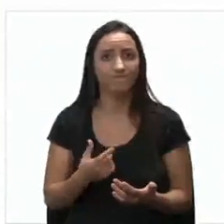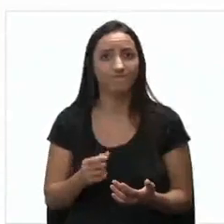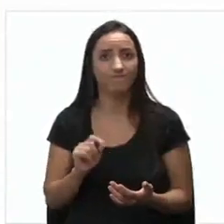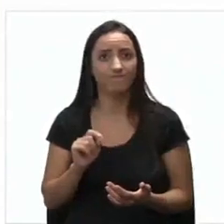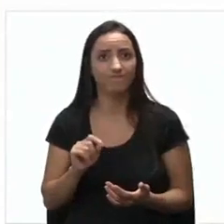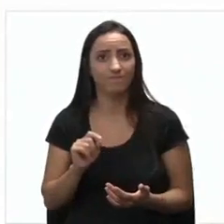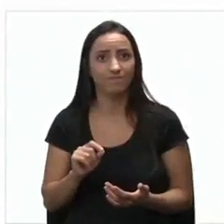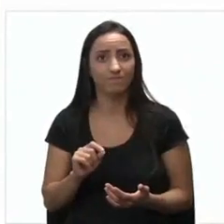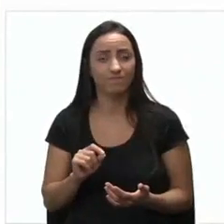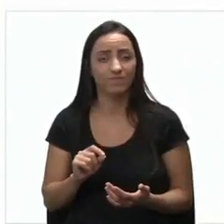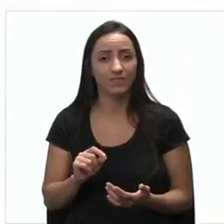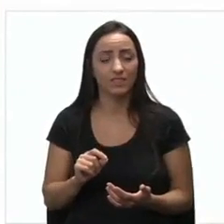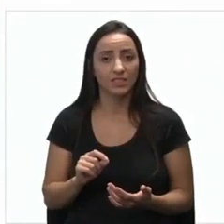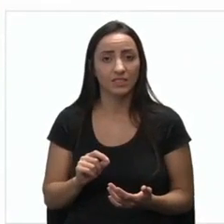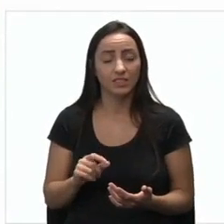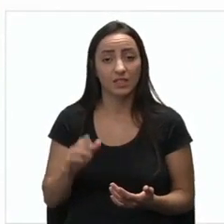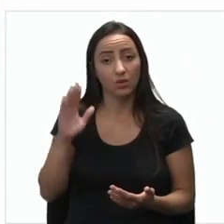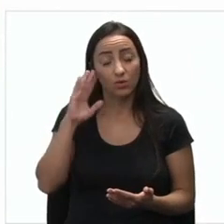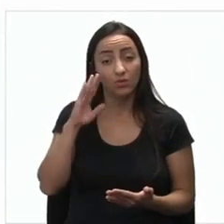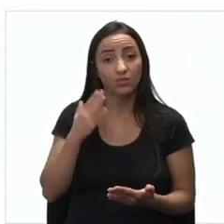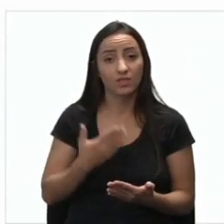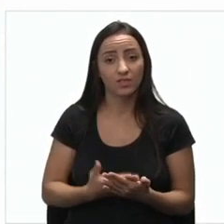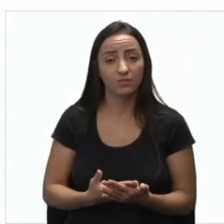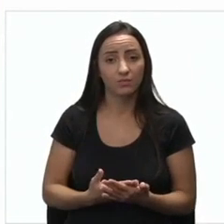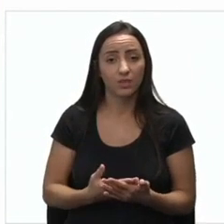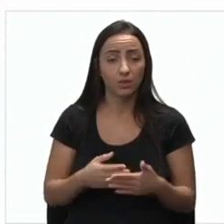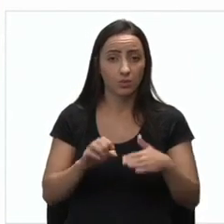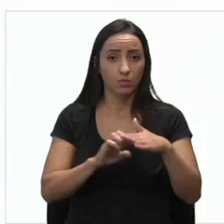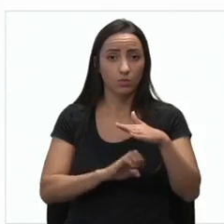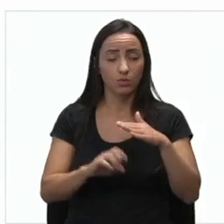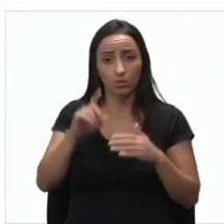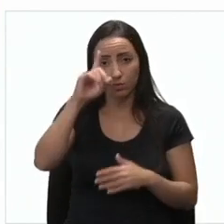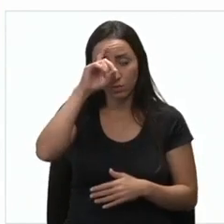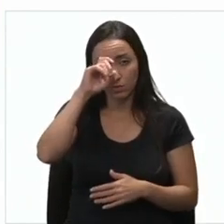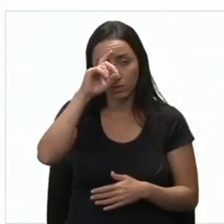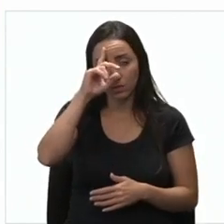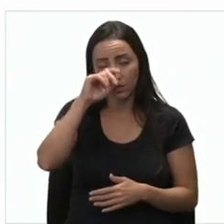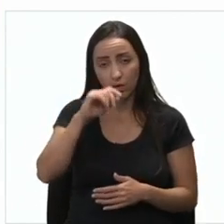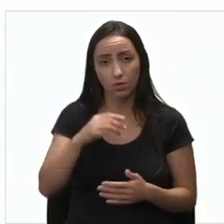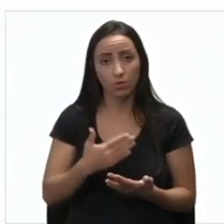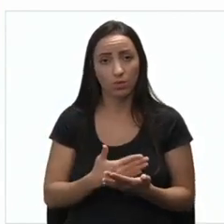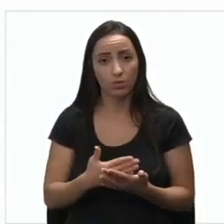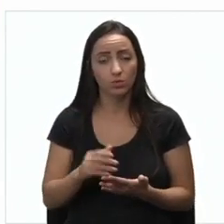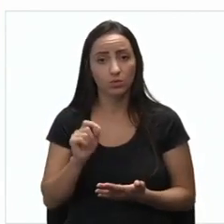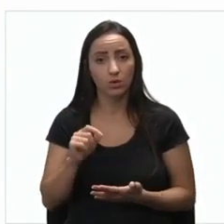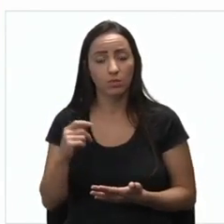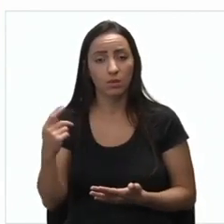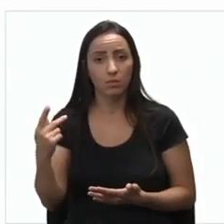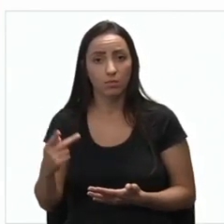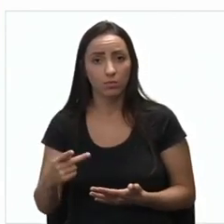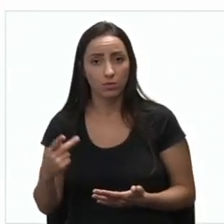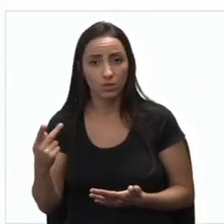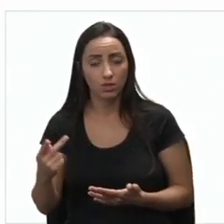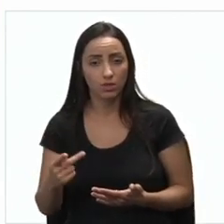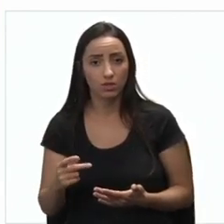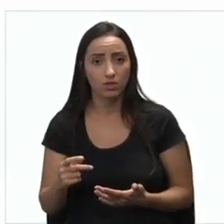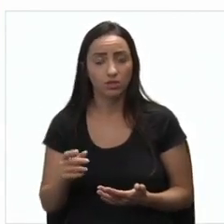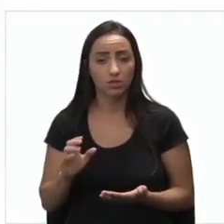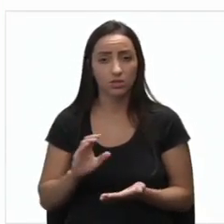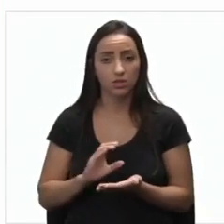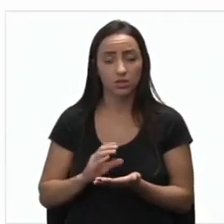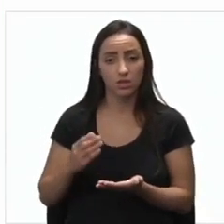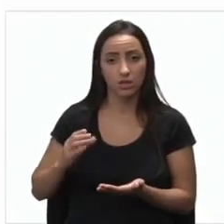à confiança. O hospital acaba de implantar uma política de remuneração variável e uma